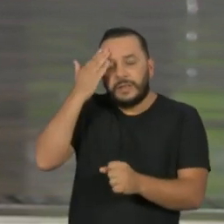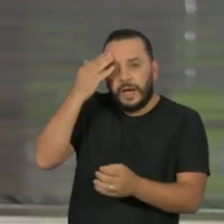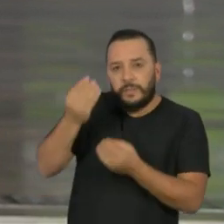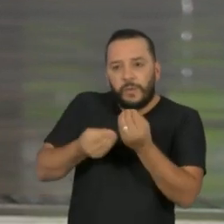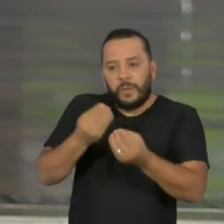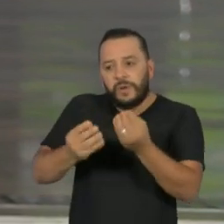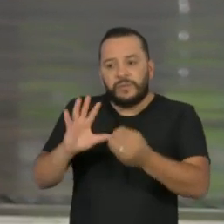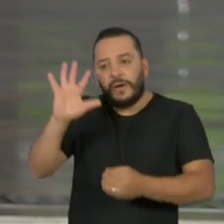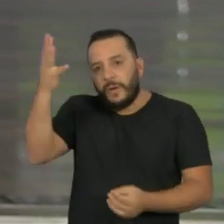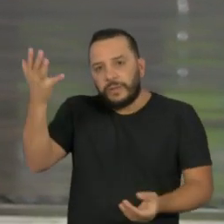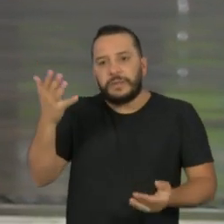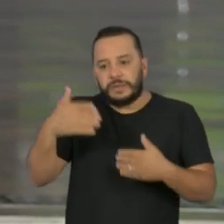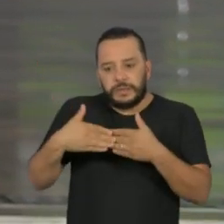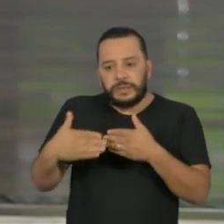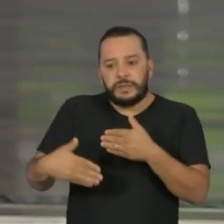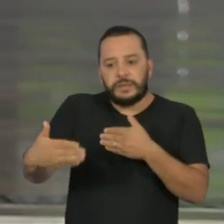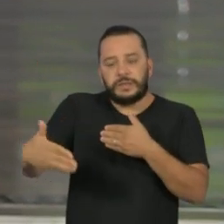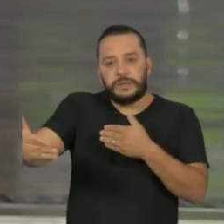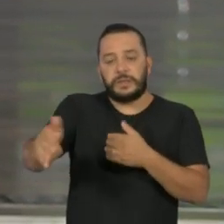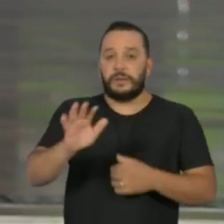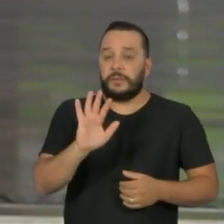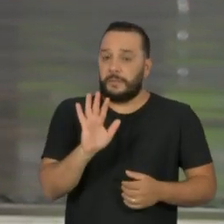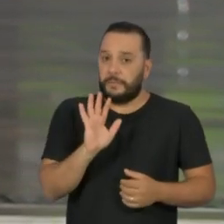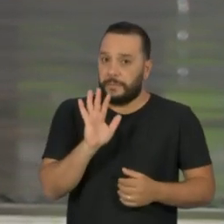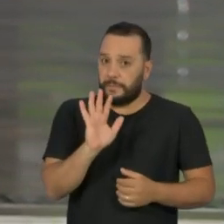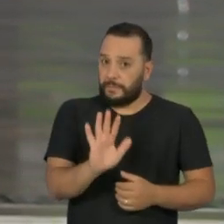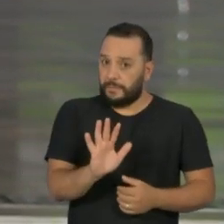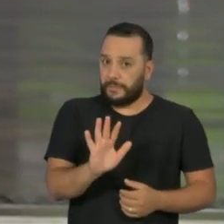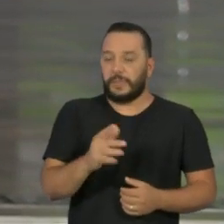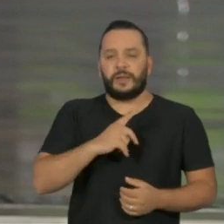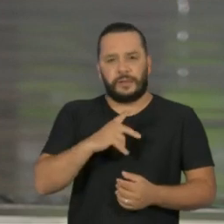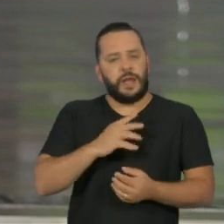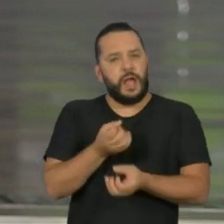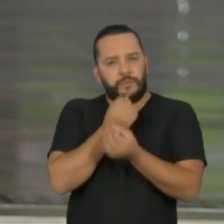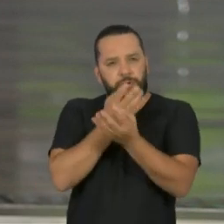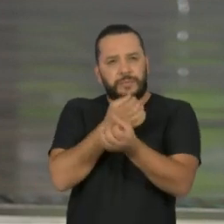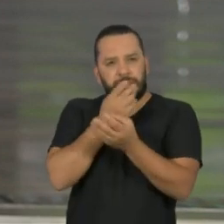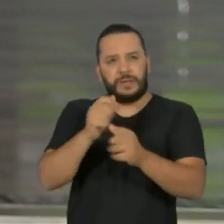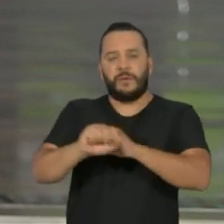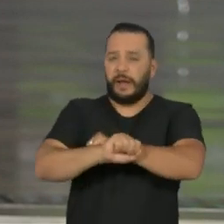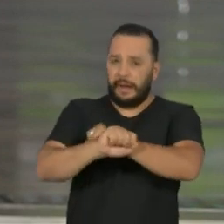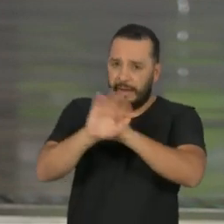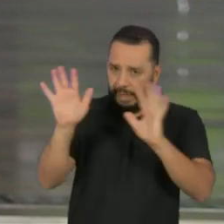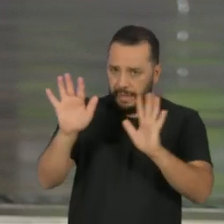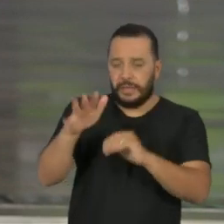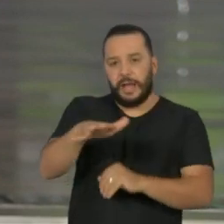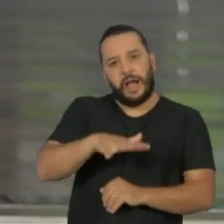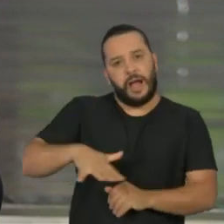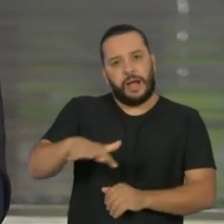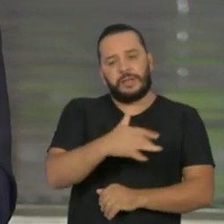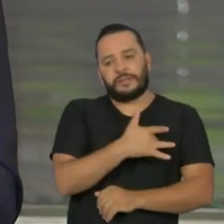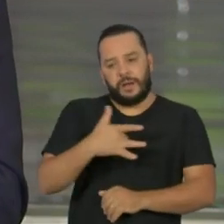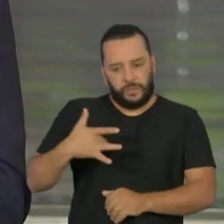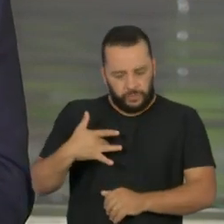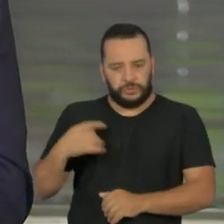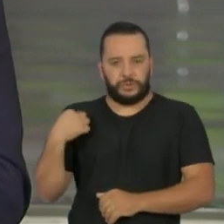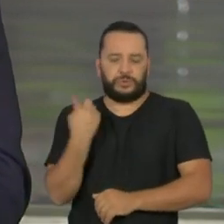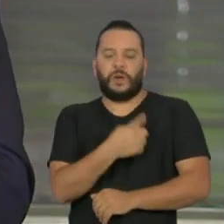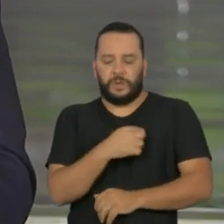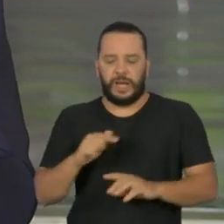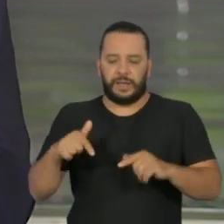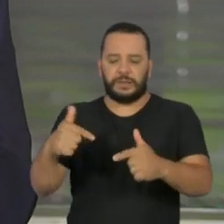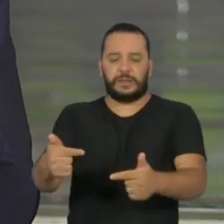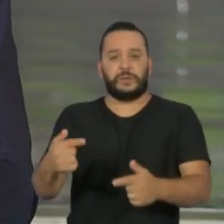só pratica o efeito quando tem as informações precisas da área da saúde. Nós não vamos precipitar